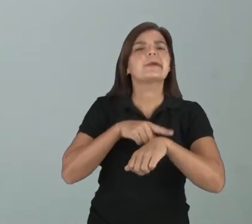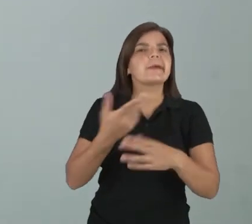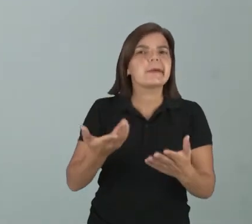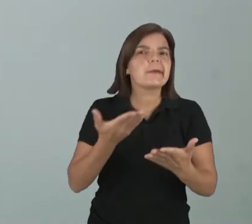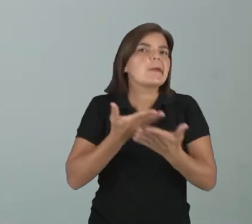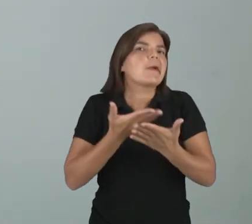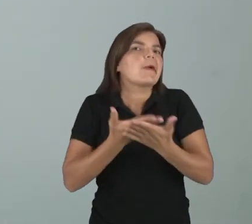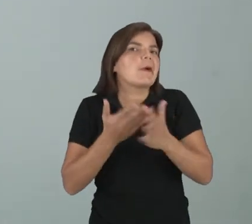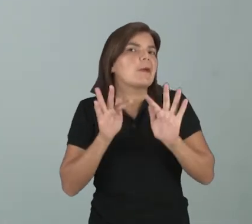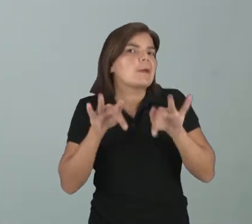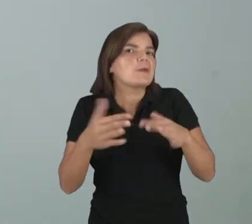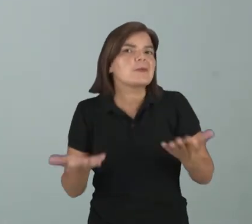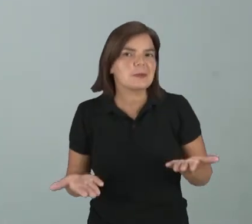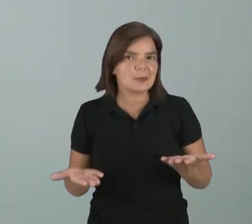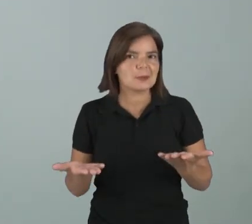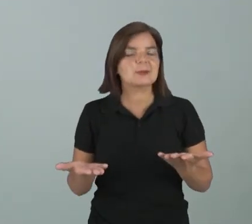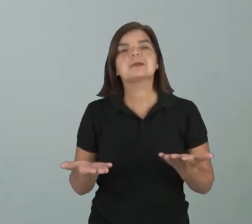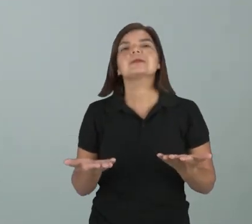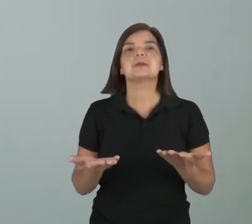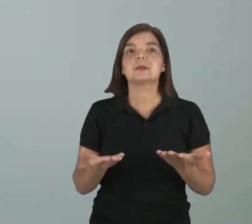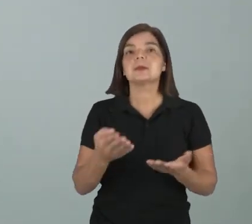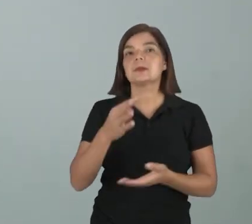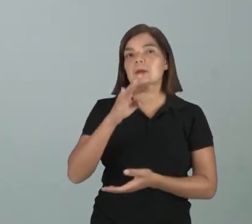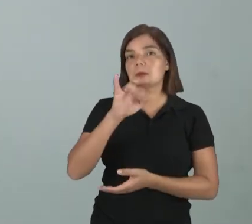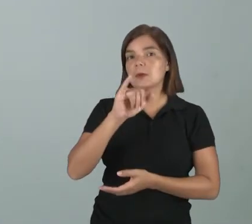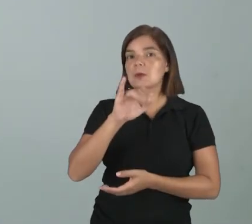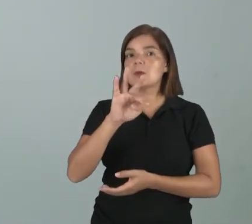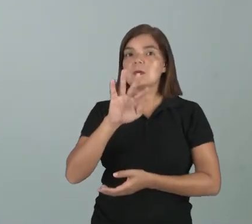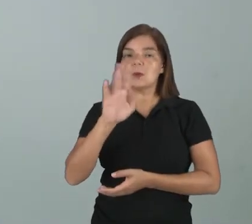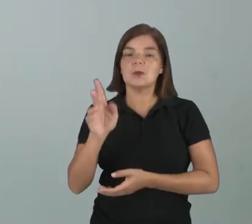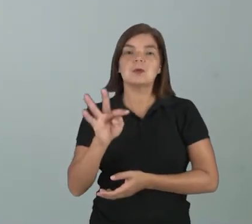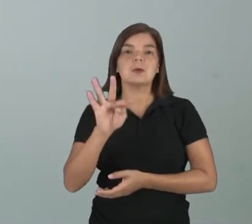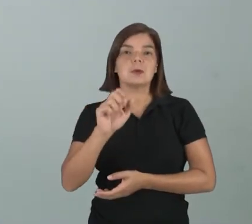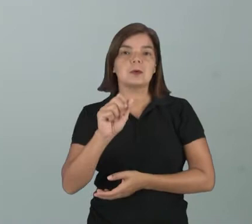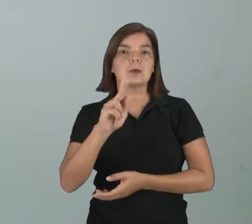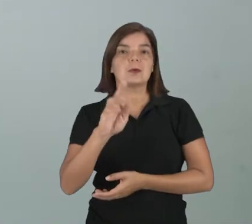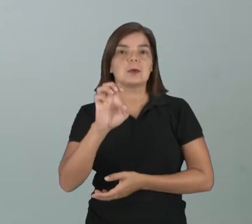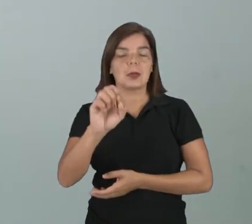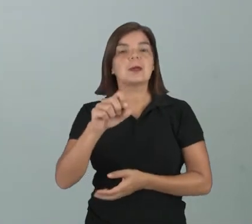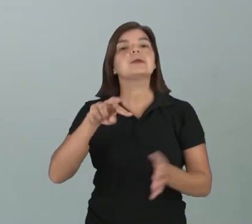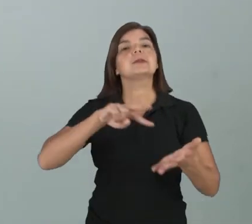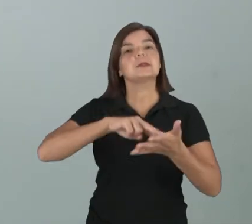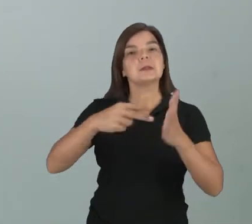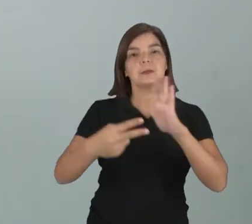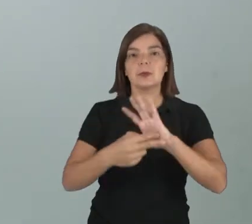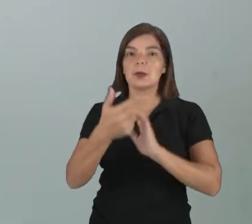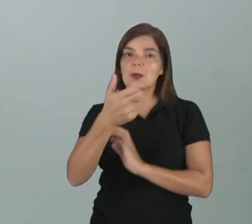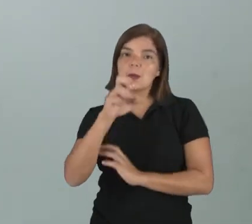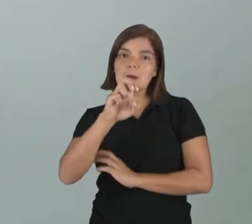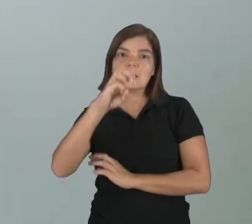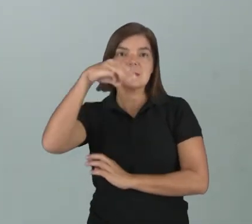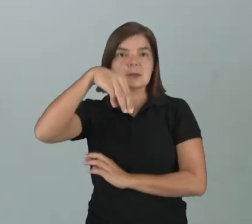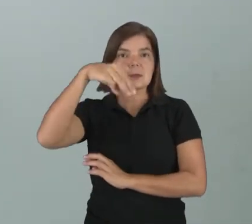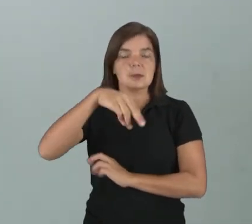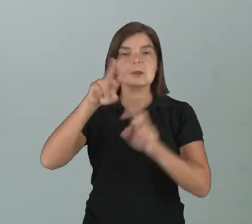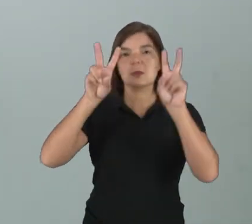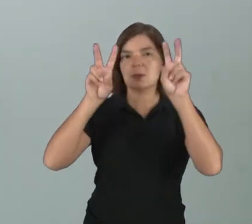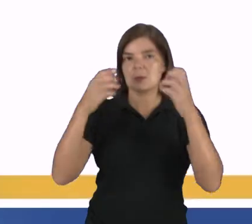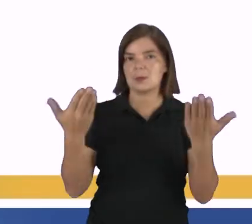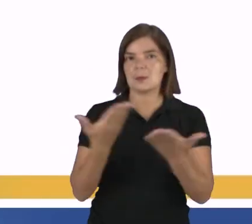que leva para terminar? It takes 15 minutes. Leva 15 minutos. Ok? Esse é o nosso